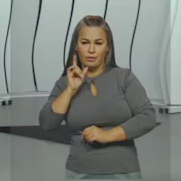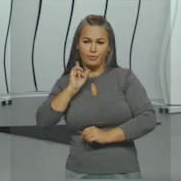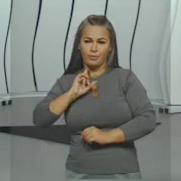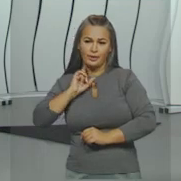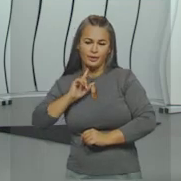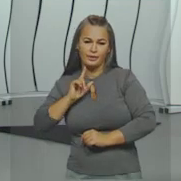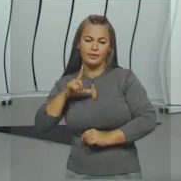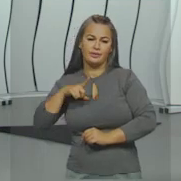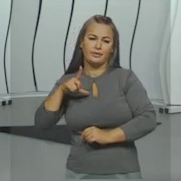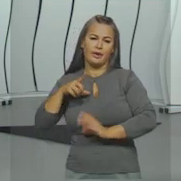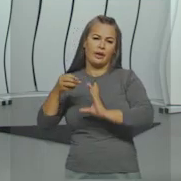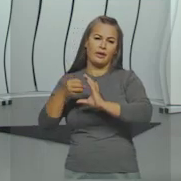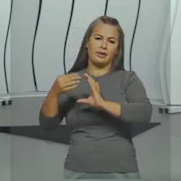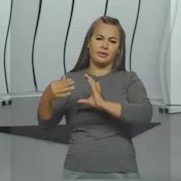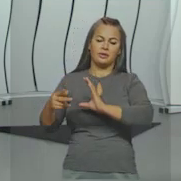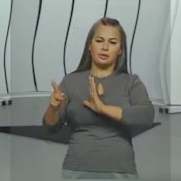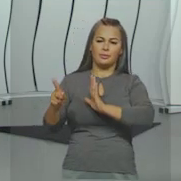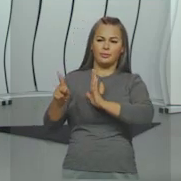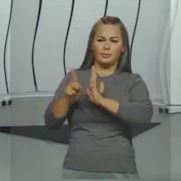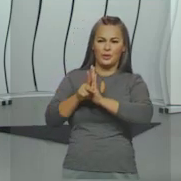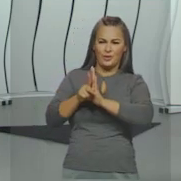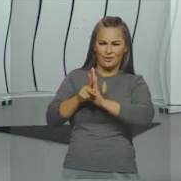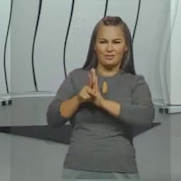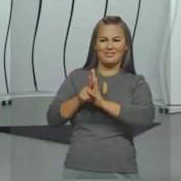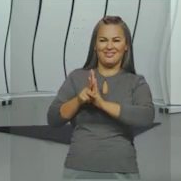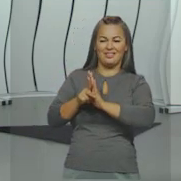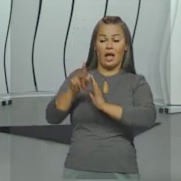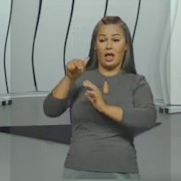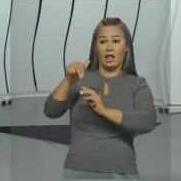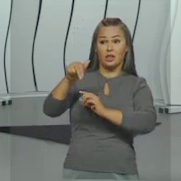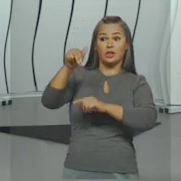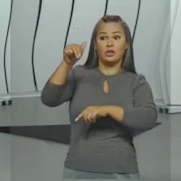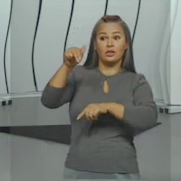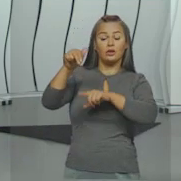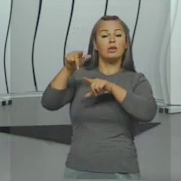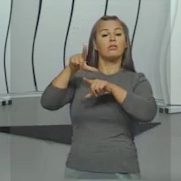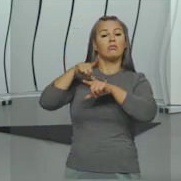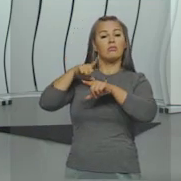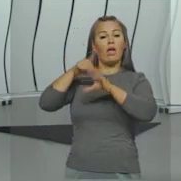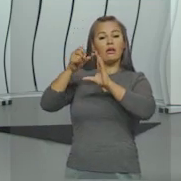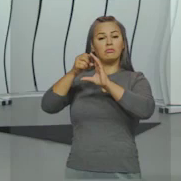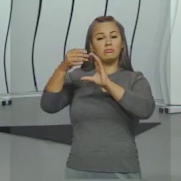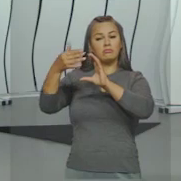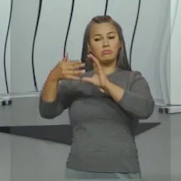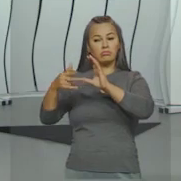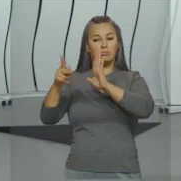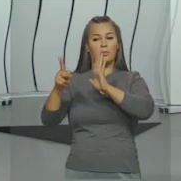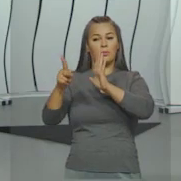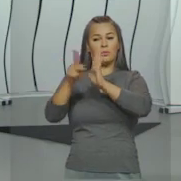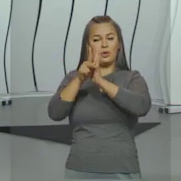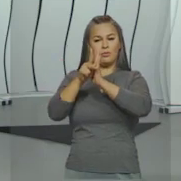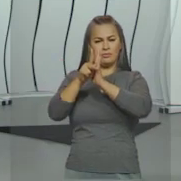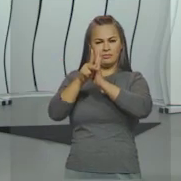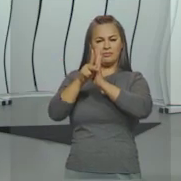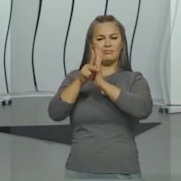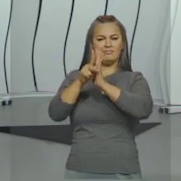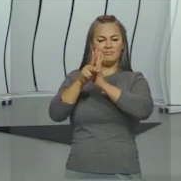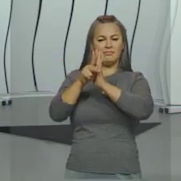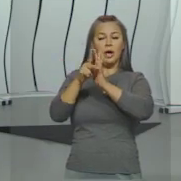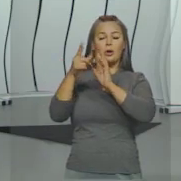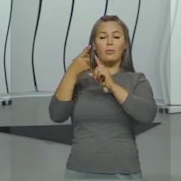ali, as mudanças de tempo, elas se comportam de uma maneira semelhante durante vários anos. É